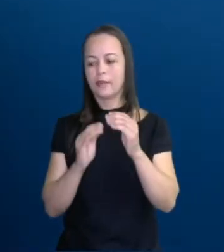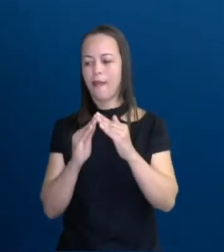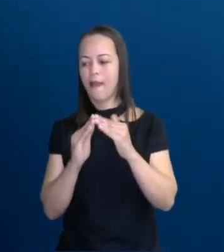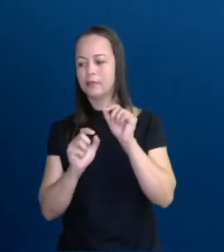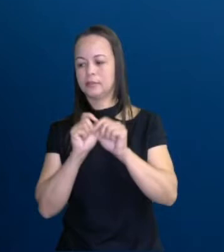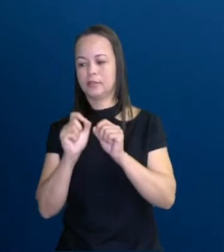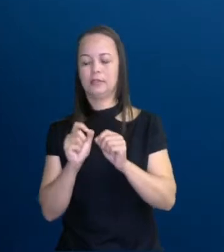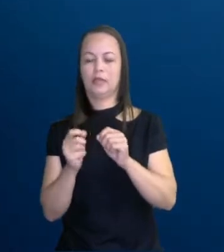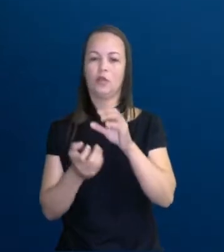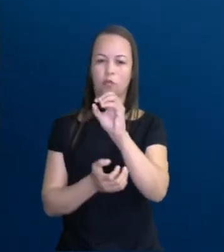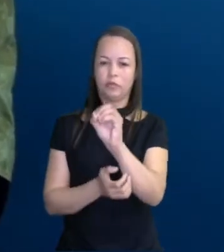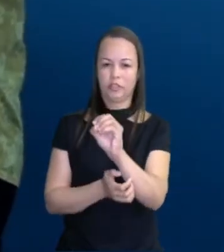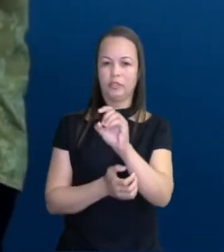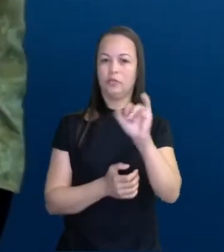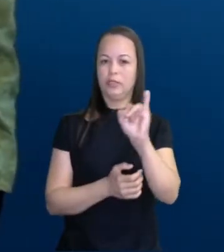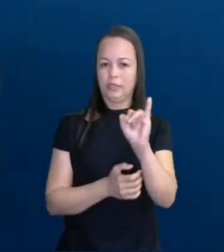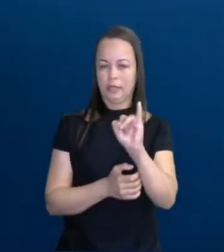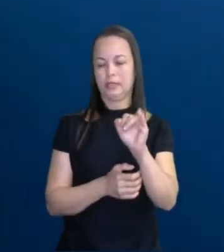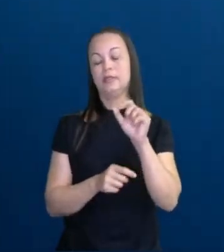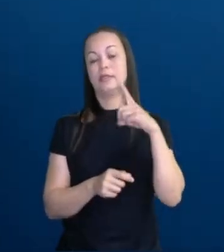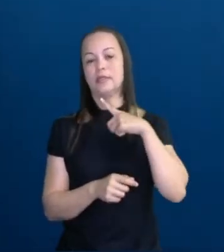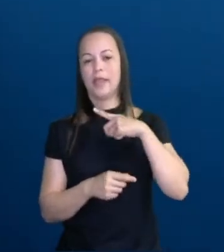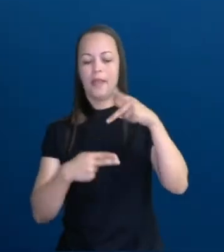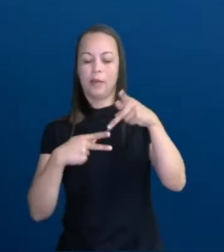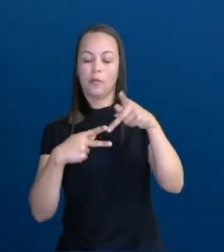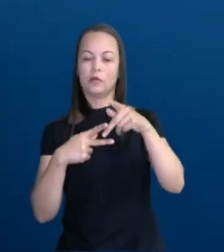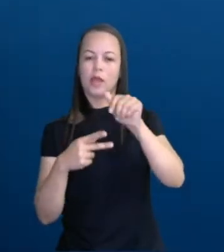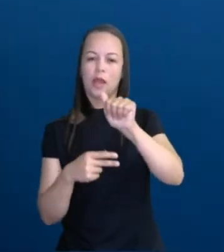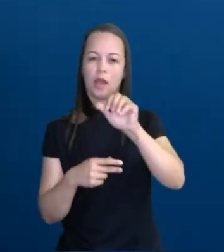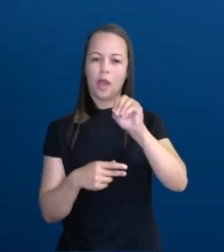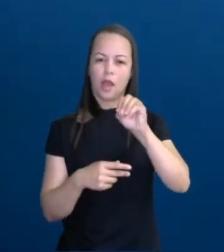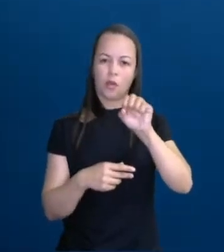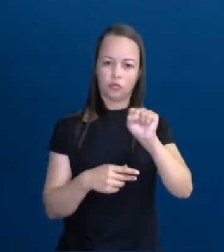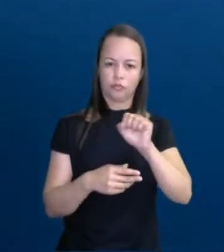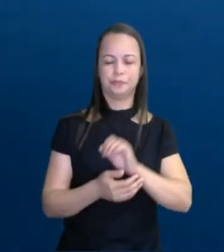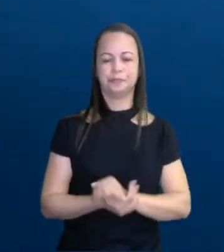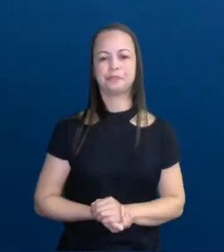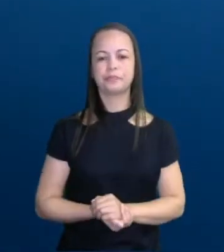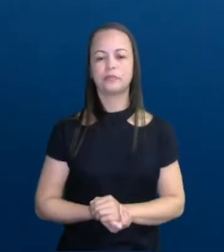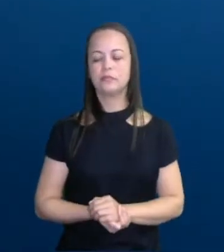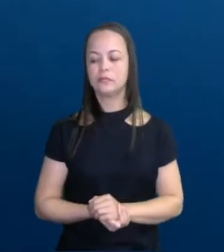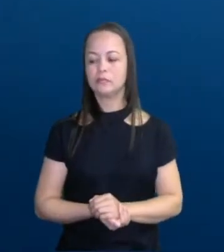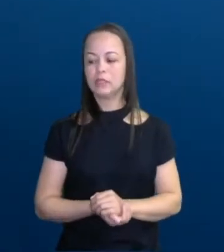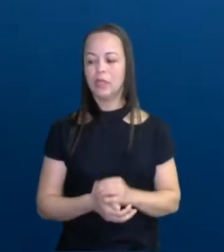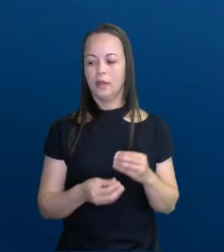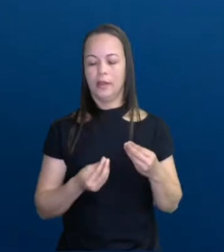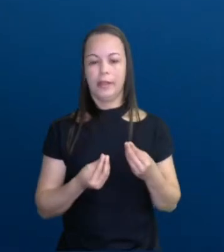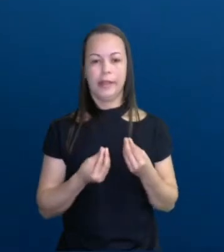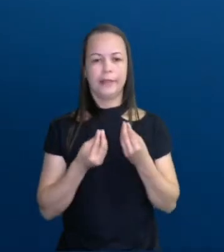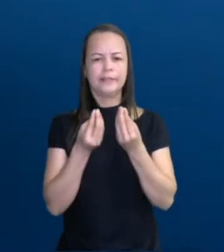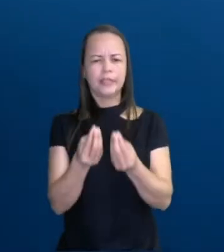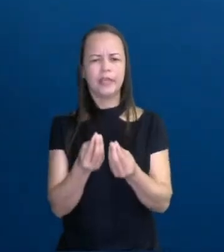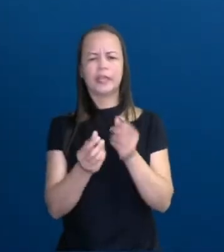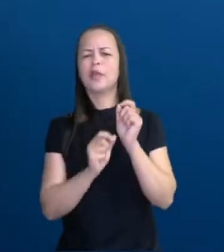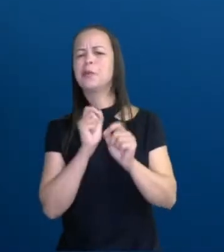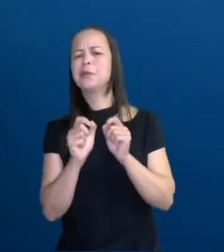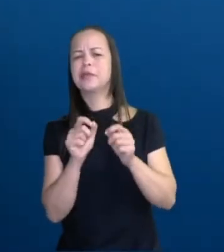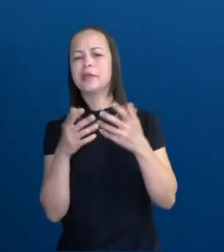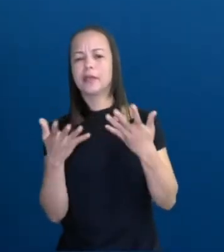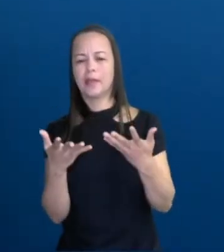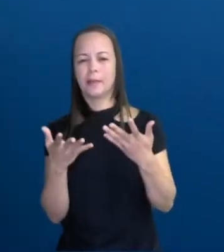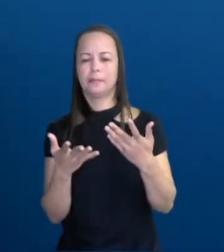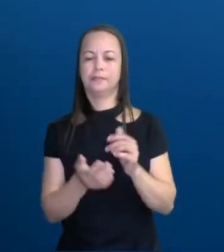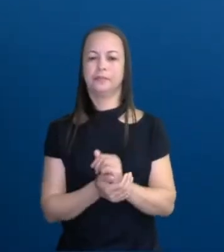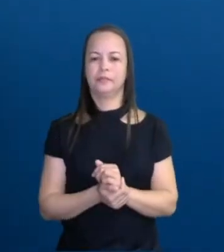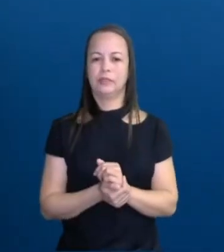há a preposição aos. Entreguei. Entreguei o quê? Para quem?